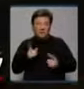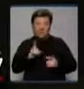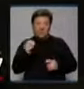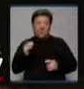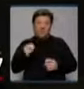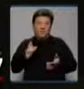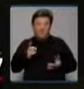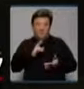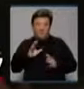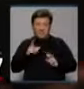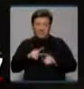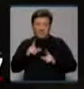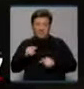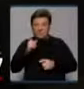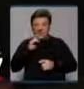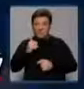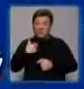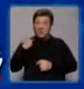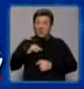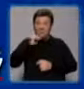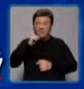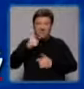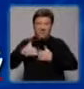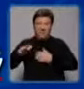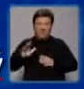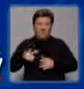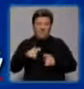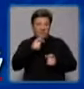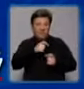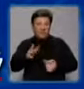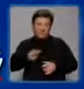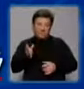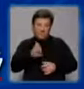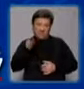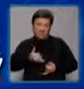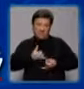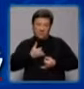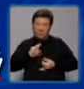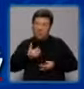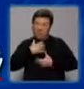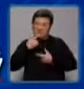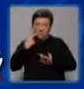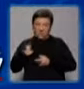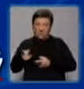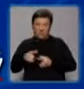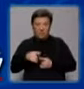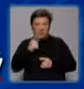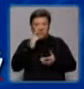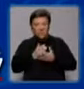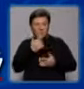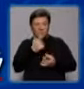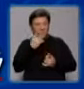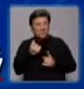novas verdadeiramente mas também ainda estão longe da reforma portanto são esses os que estão mais assustados com austeridade foram eles segundo os estudos que deram a